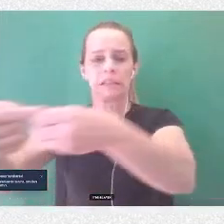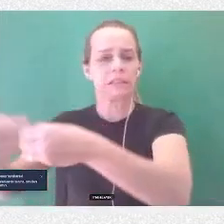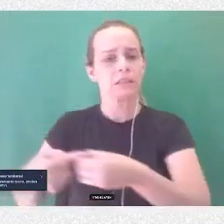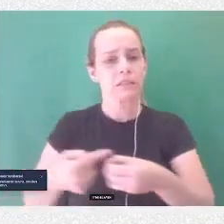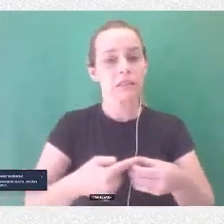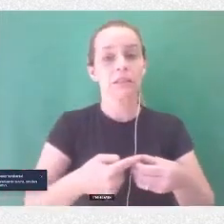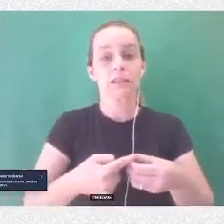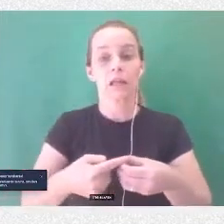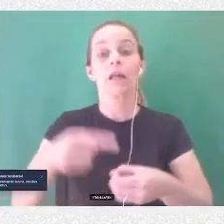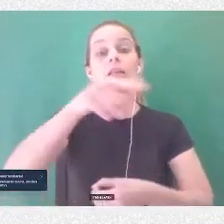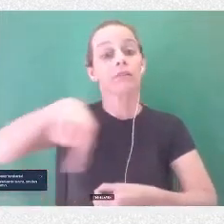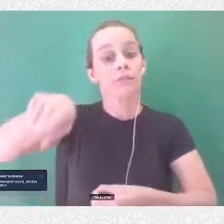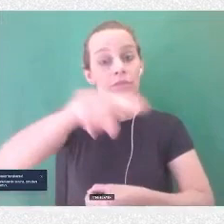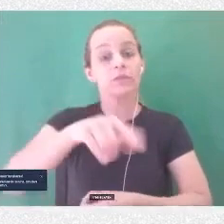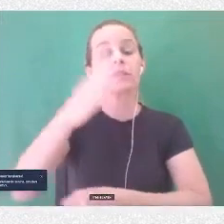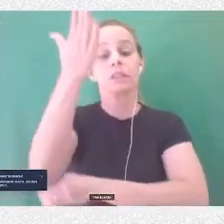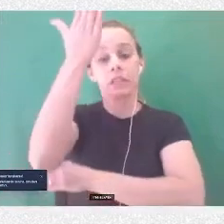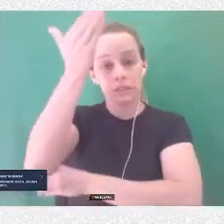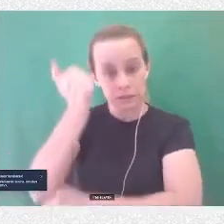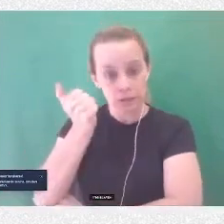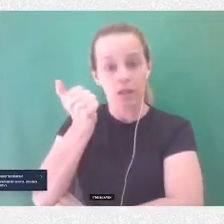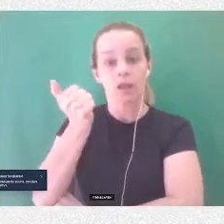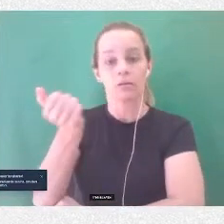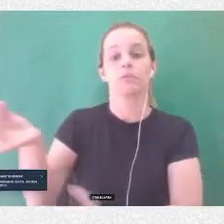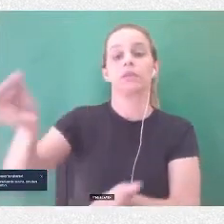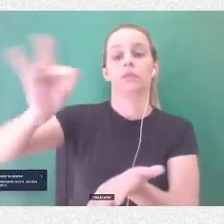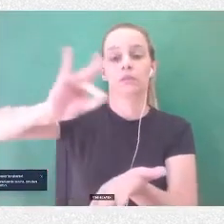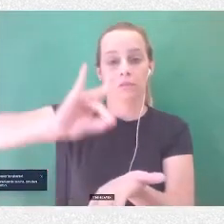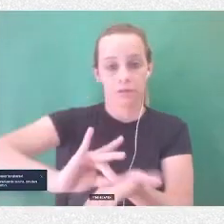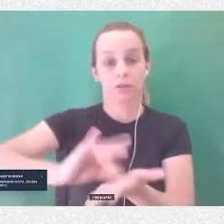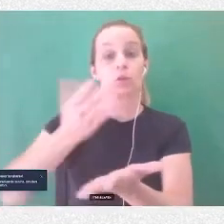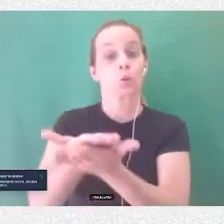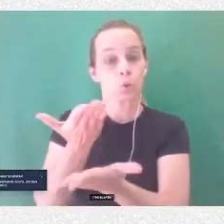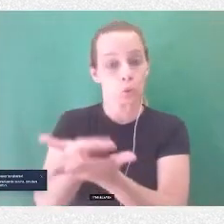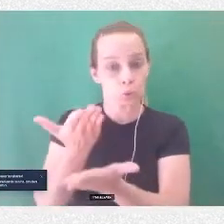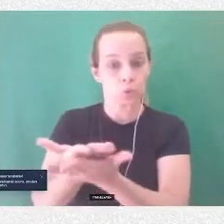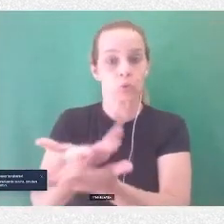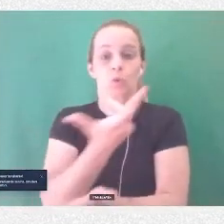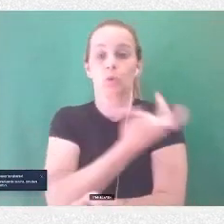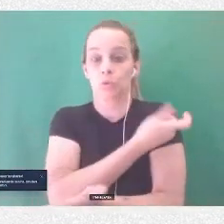sabem que estão realizando estudos de vacinação